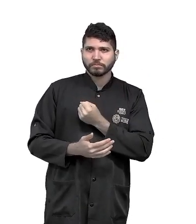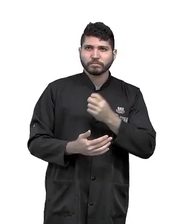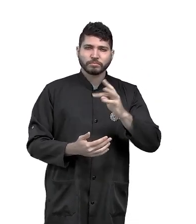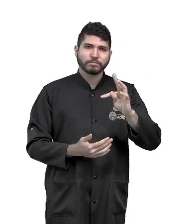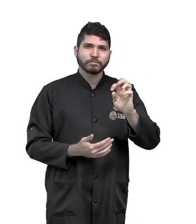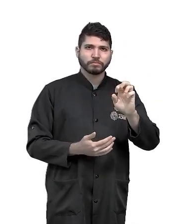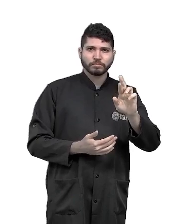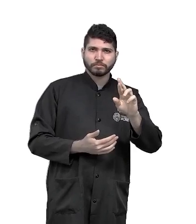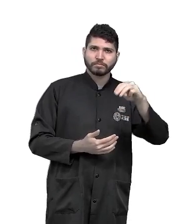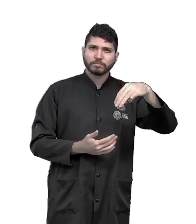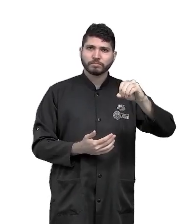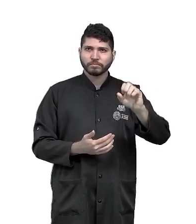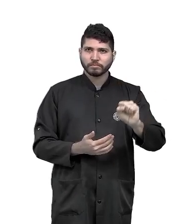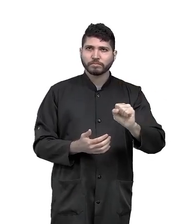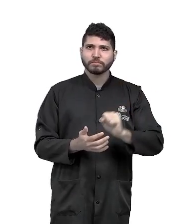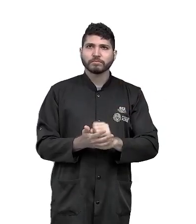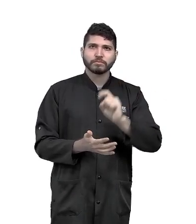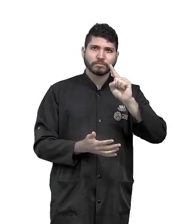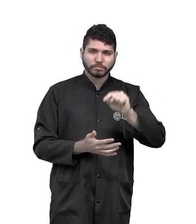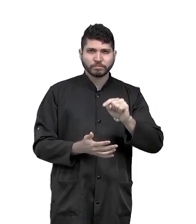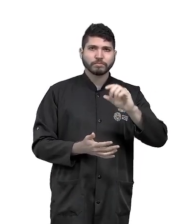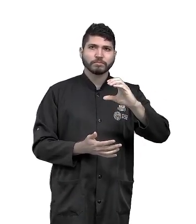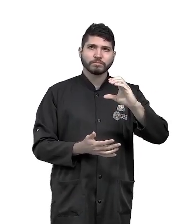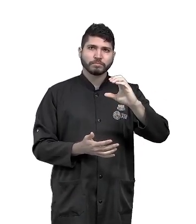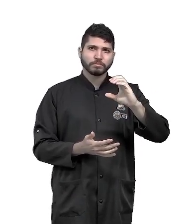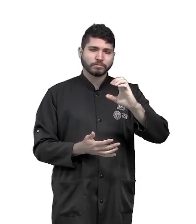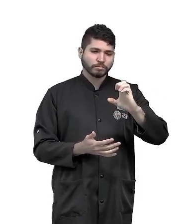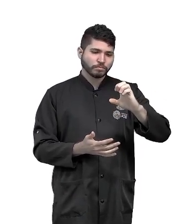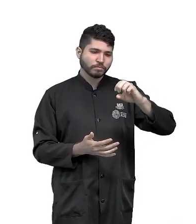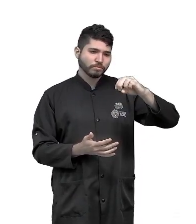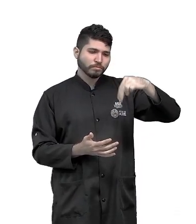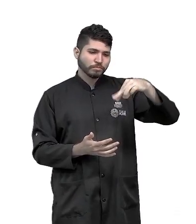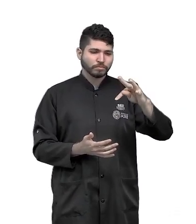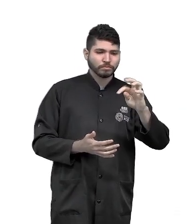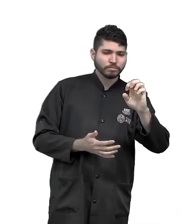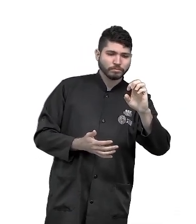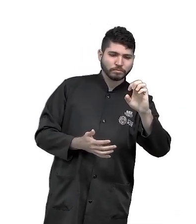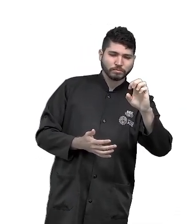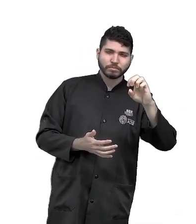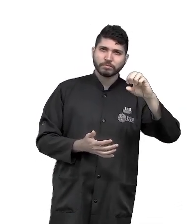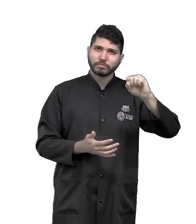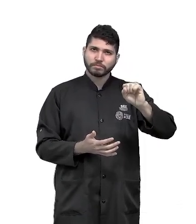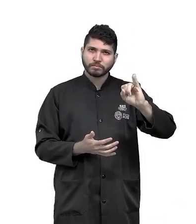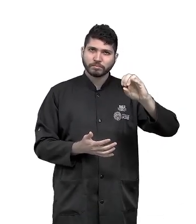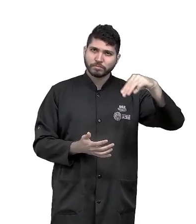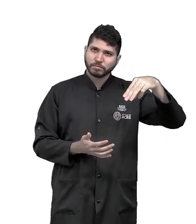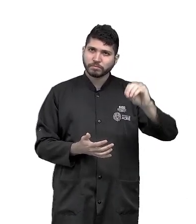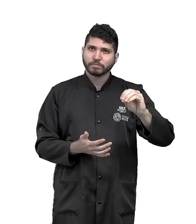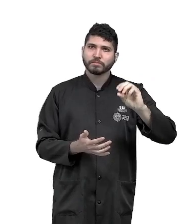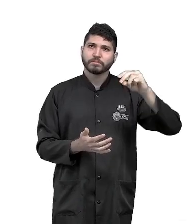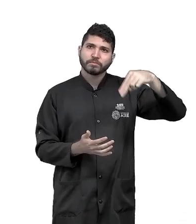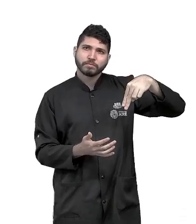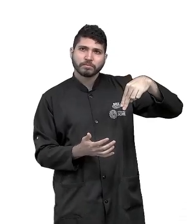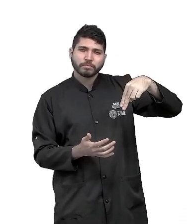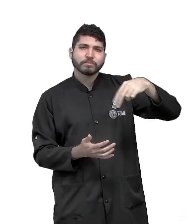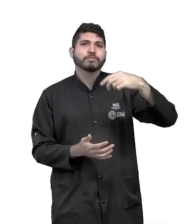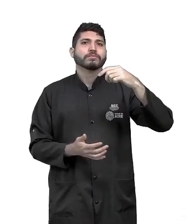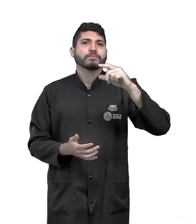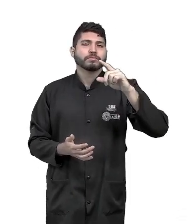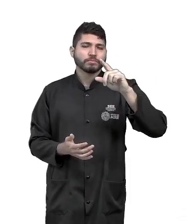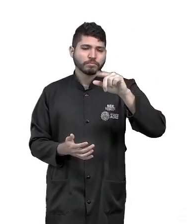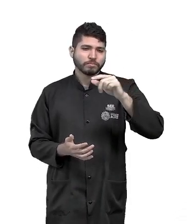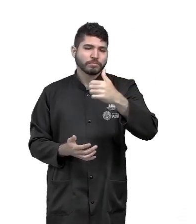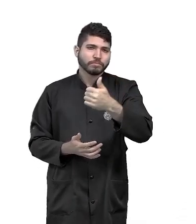pedindo aqui, ó, é o centésimo termo, ok? Ou seja, o N vale 100. E agora o que eu vou fazer, professor? Eu vou entender que a minha razão aqui,